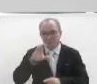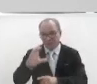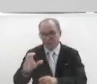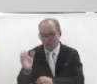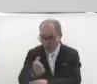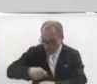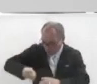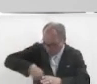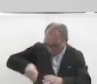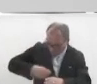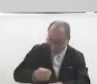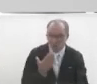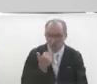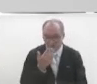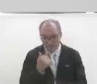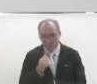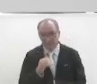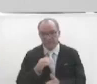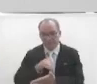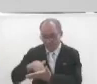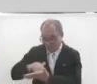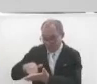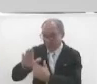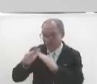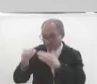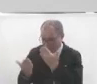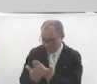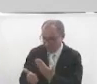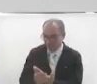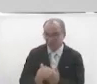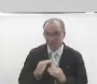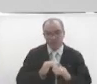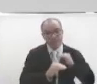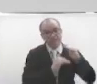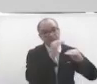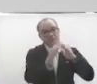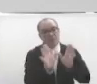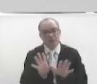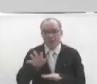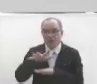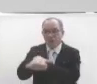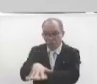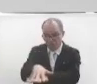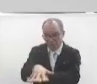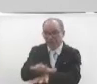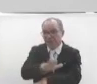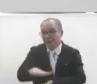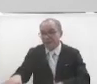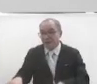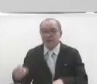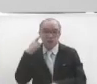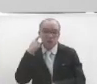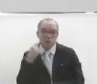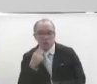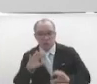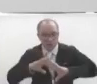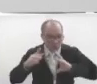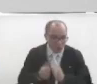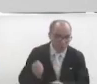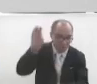nutricionista de secretário escolar e também promover a inclusão das nossas crianças